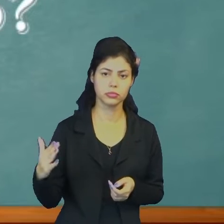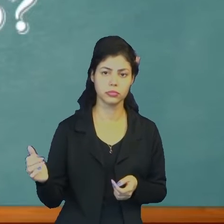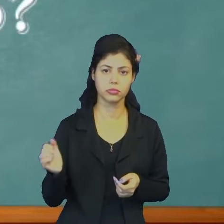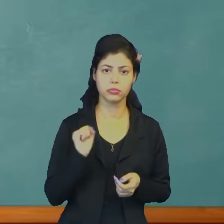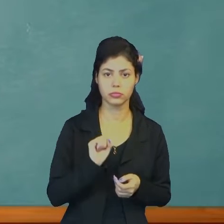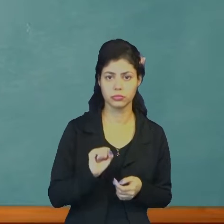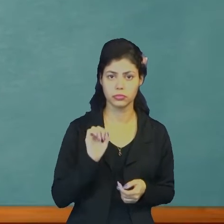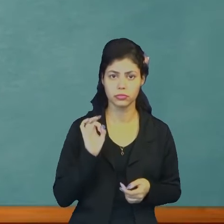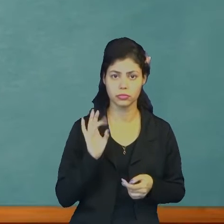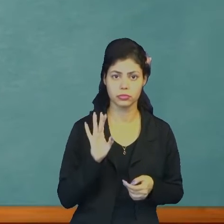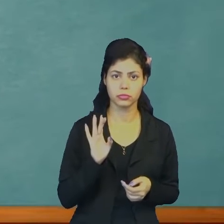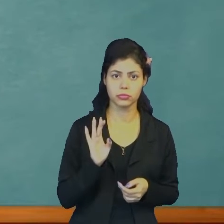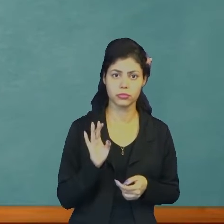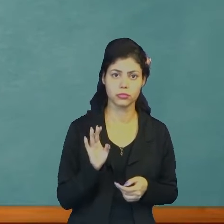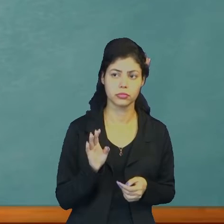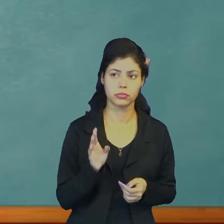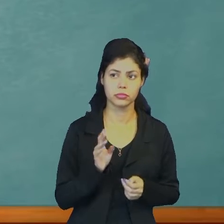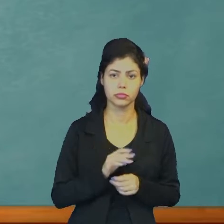S só?